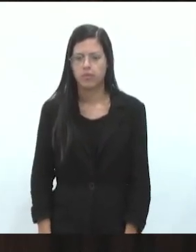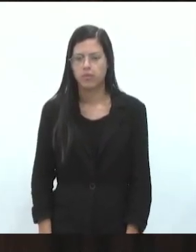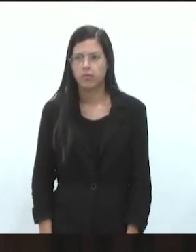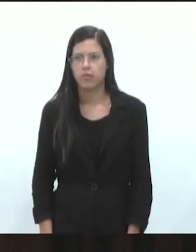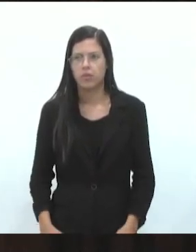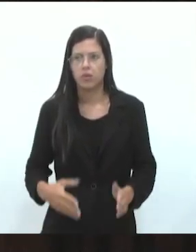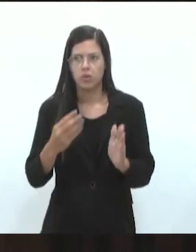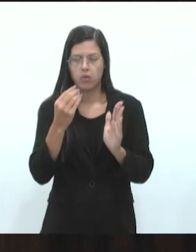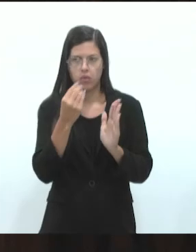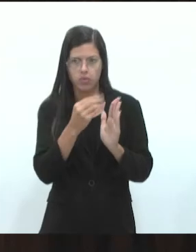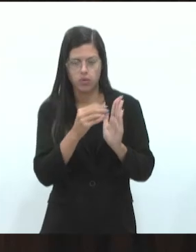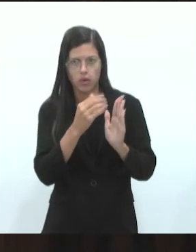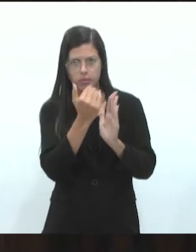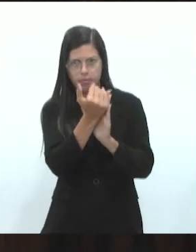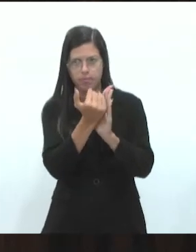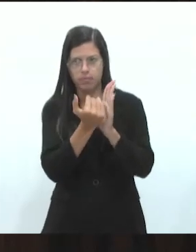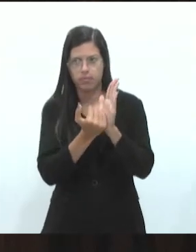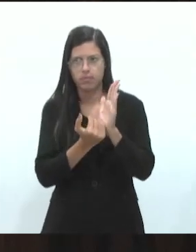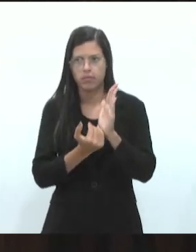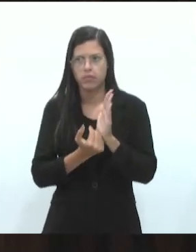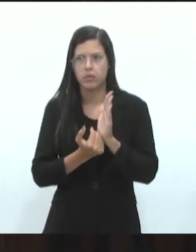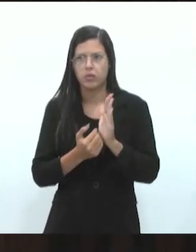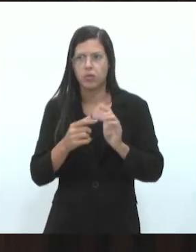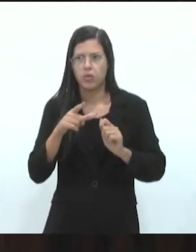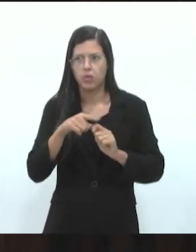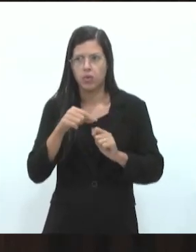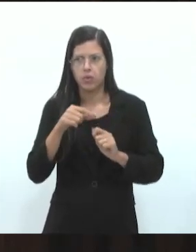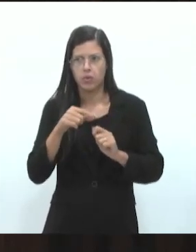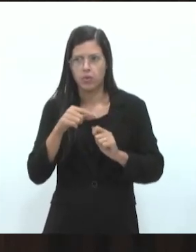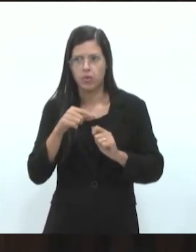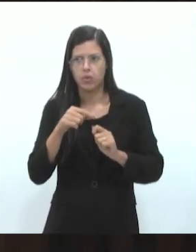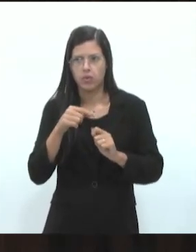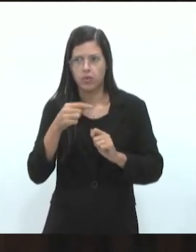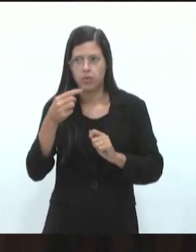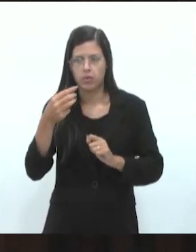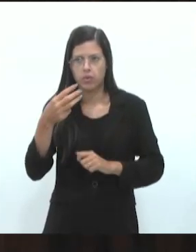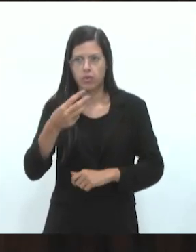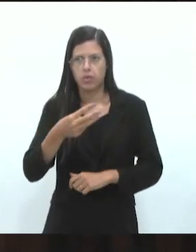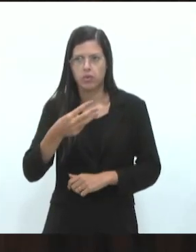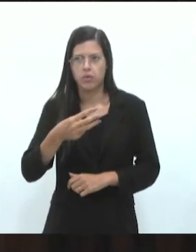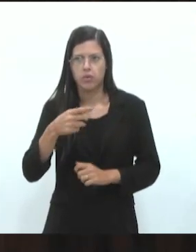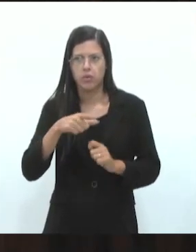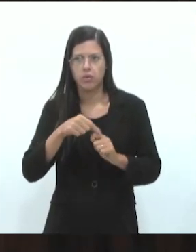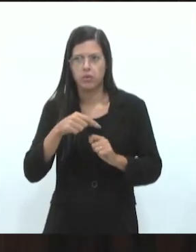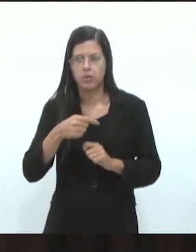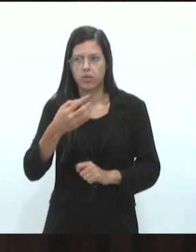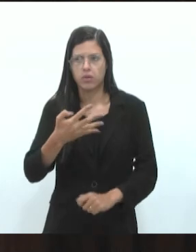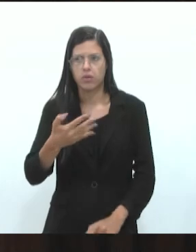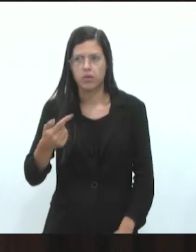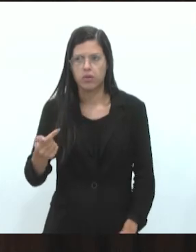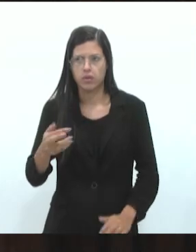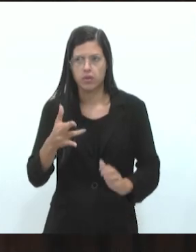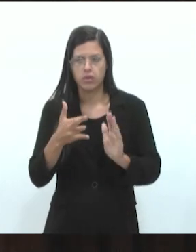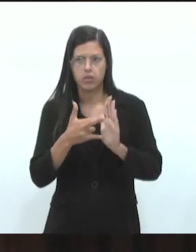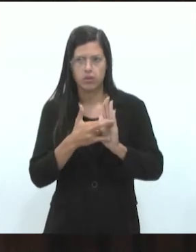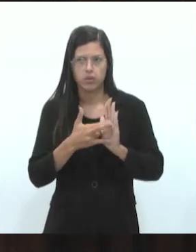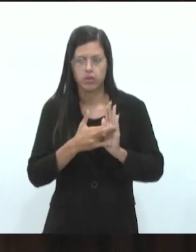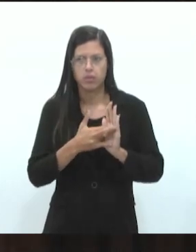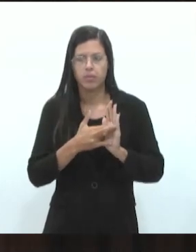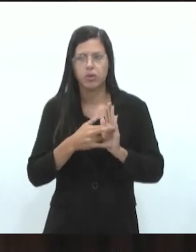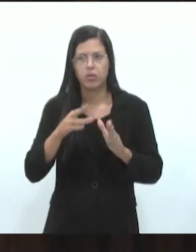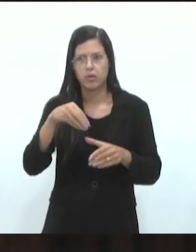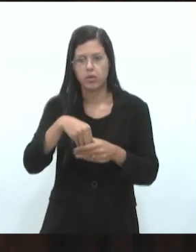Incluído na ordem do dia, de acordo com o artigo terceiro do artigo 47 do Regimento Interno.